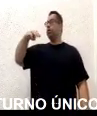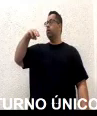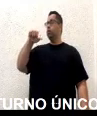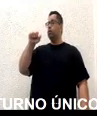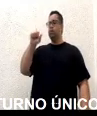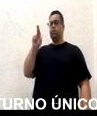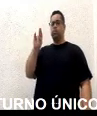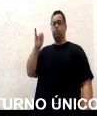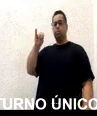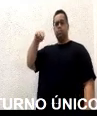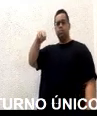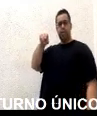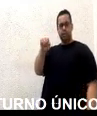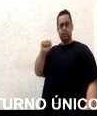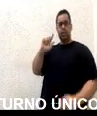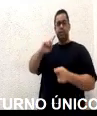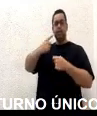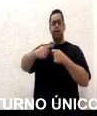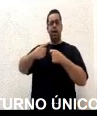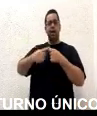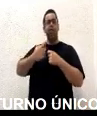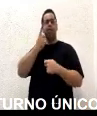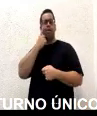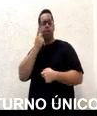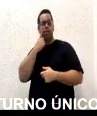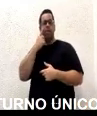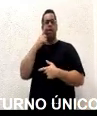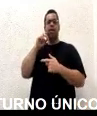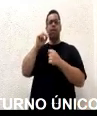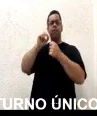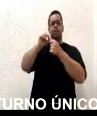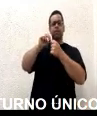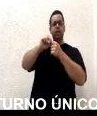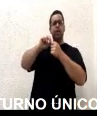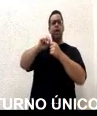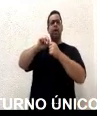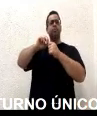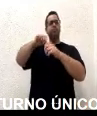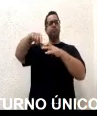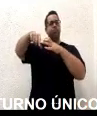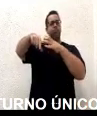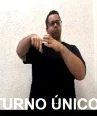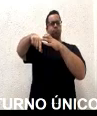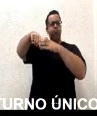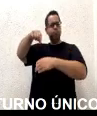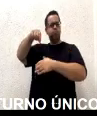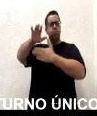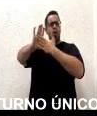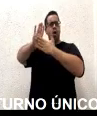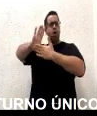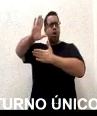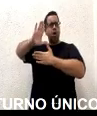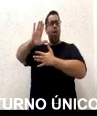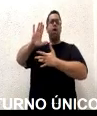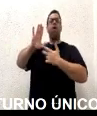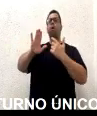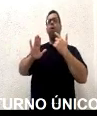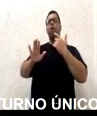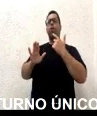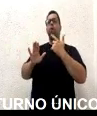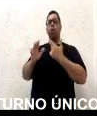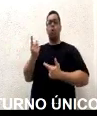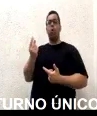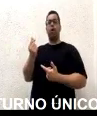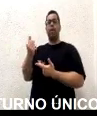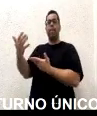leilão, e que vai usar o dinheiro arrecadado, a verba, né, para fazer